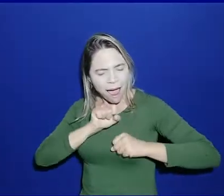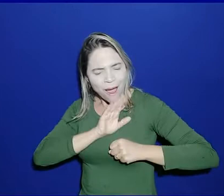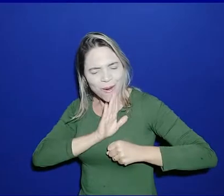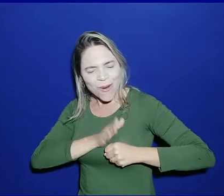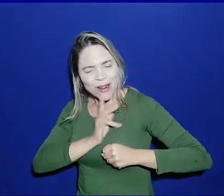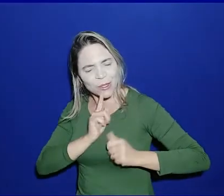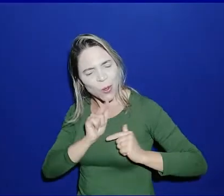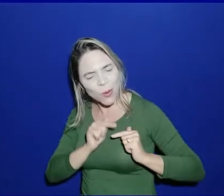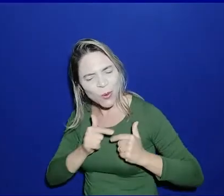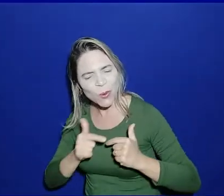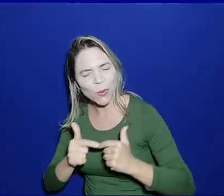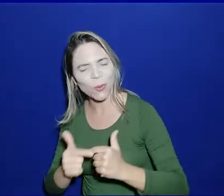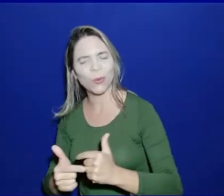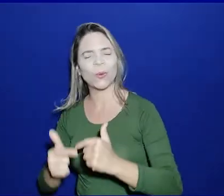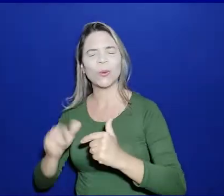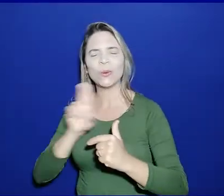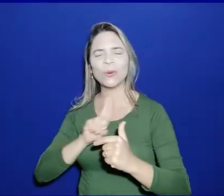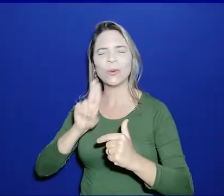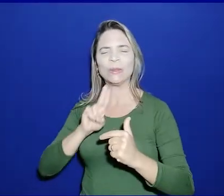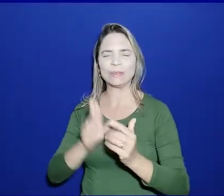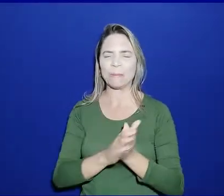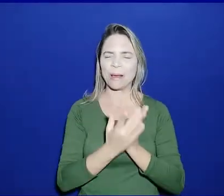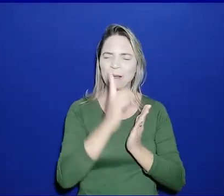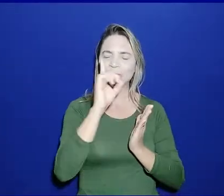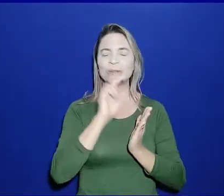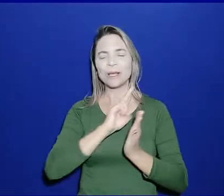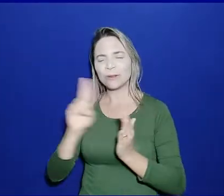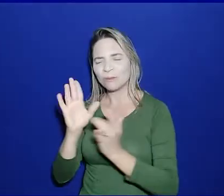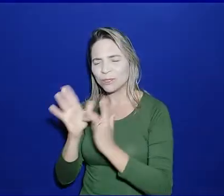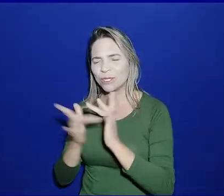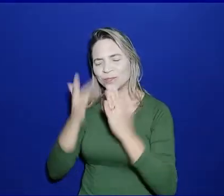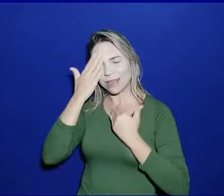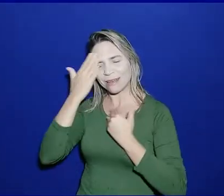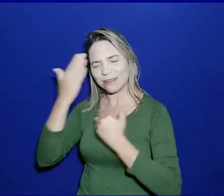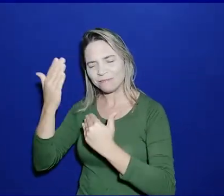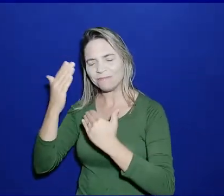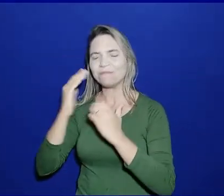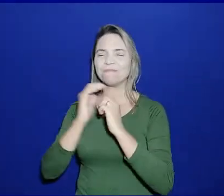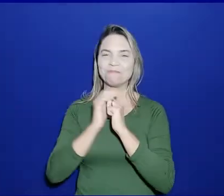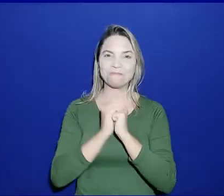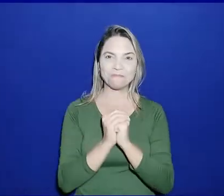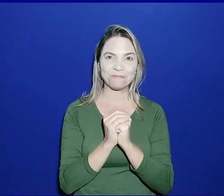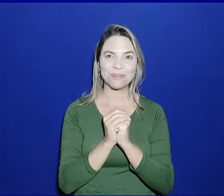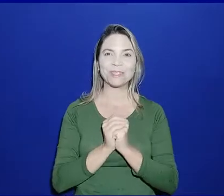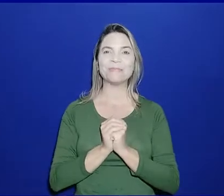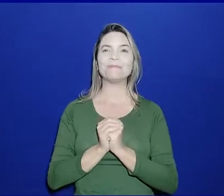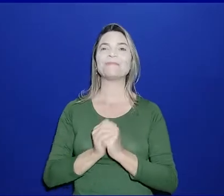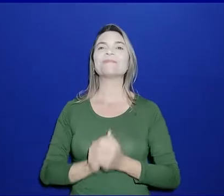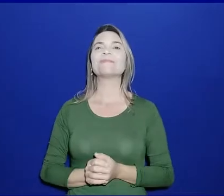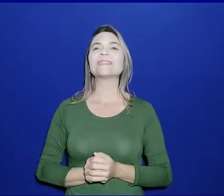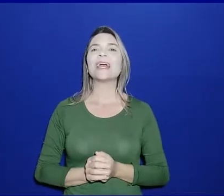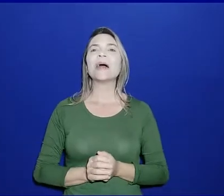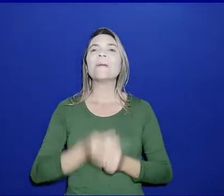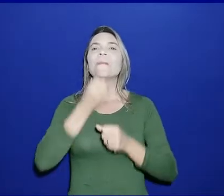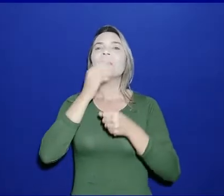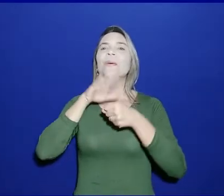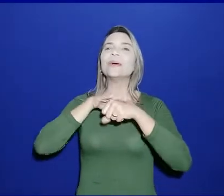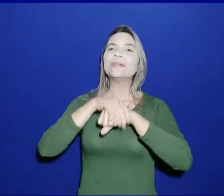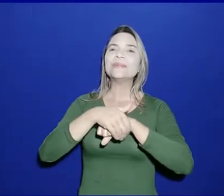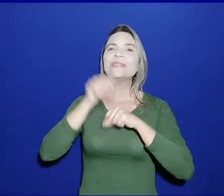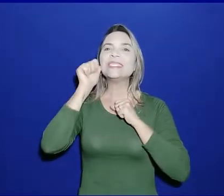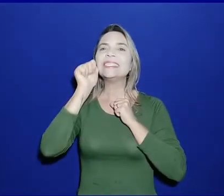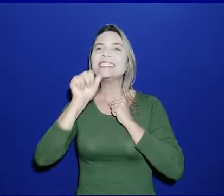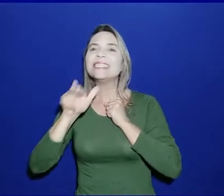todos os dias de nossa vida. Nós te agradecemos por tudo, em nome de Jesus. Amém, Senhor Deus. Boa noite,